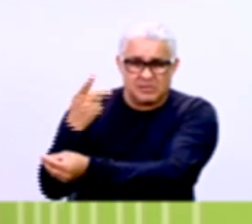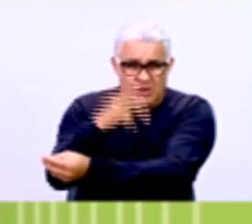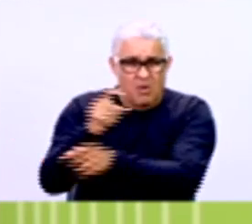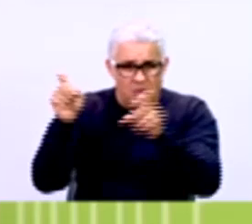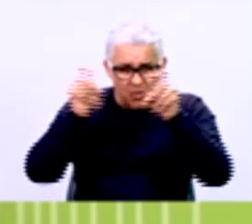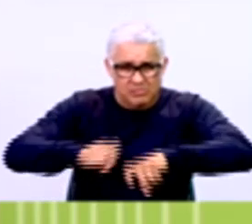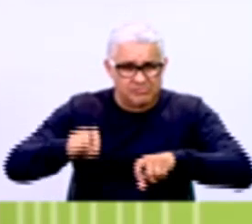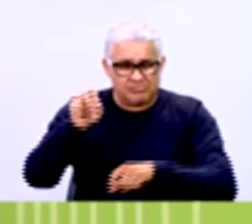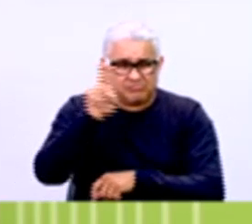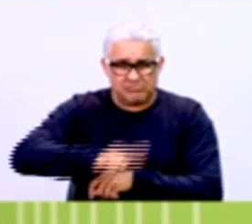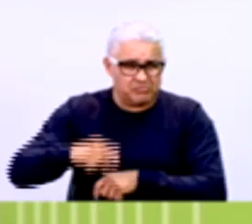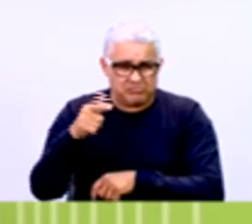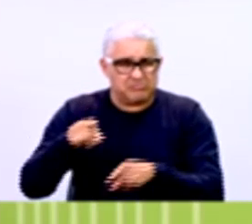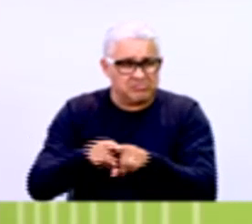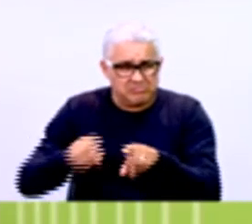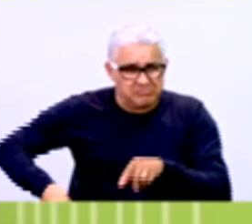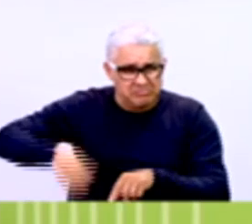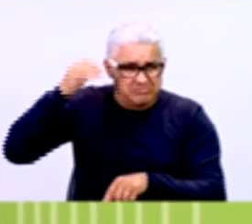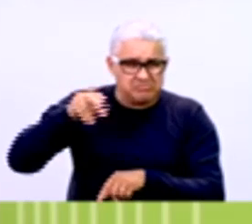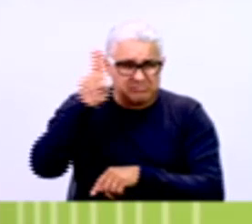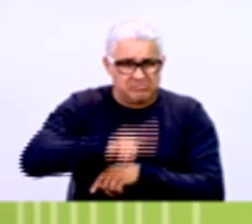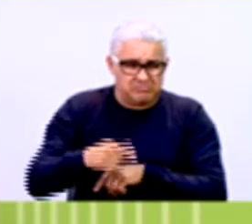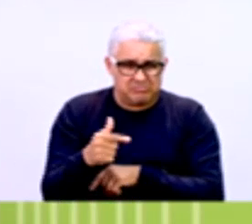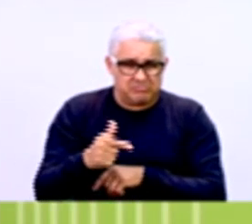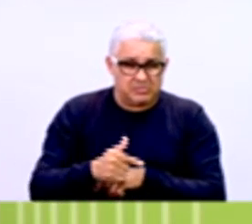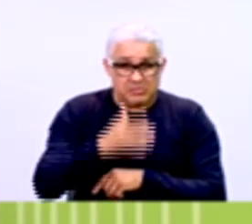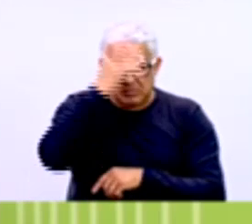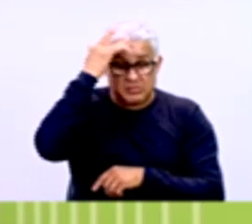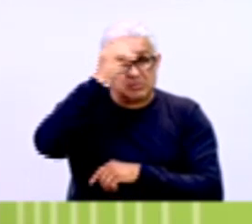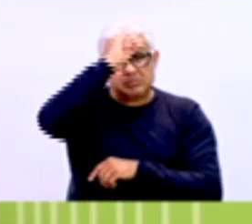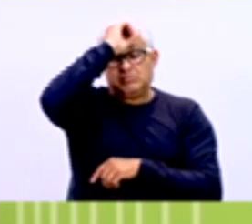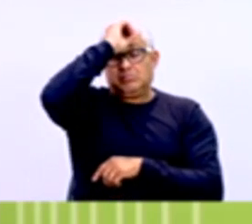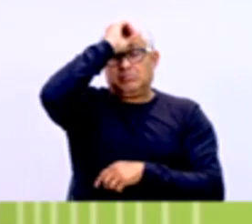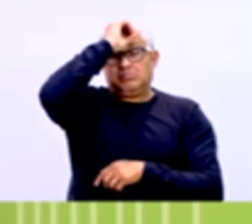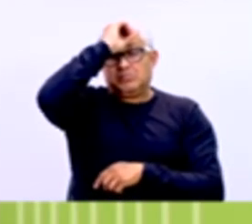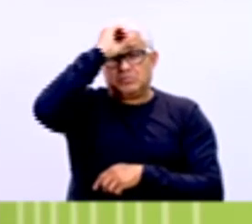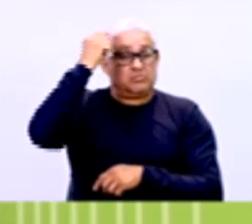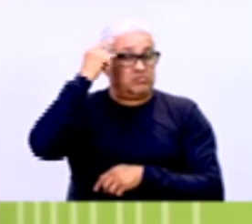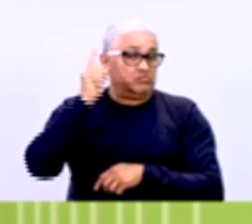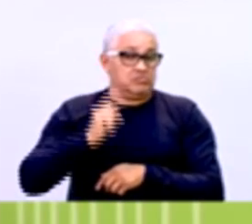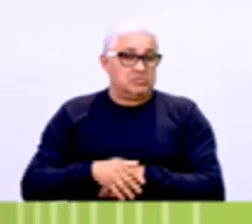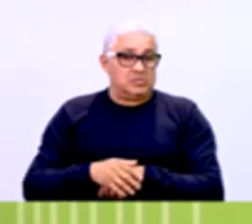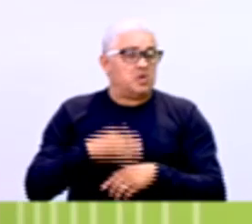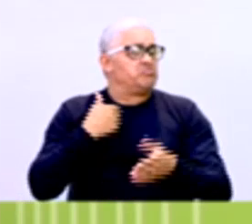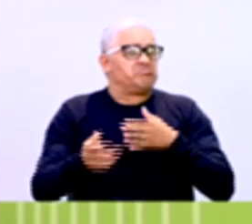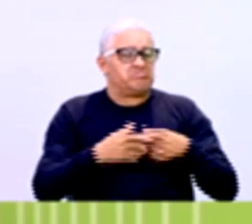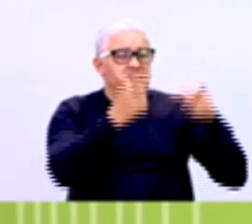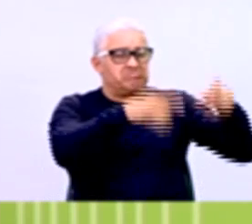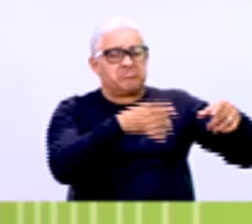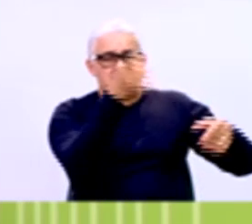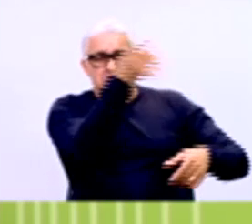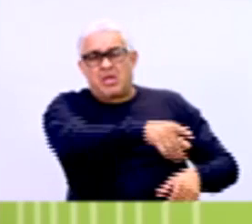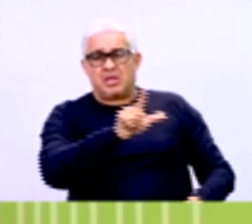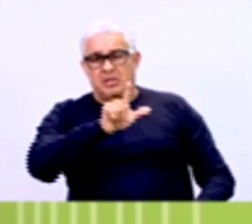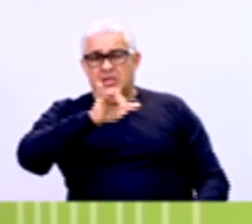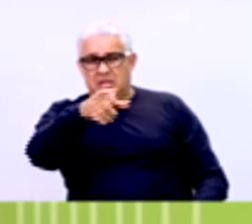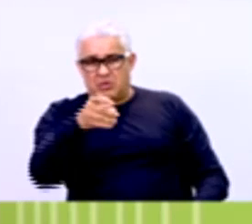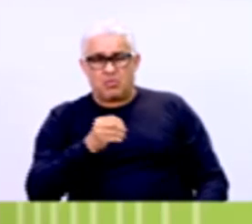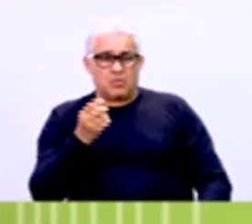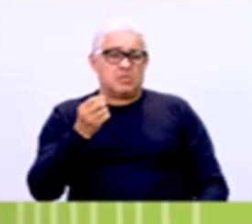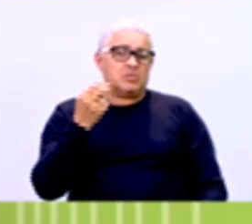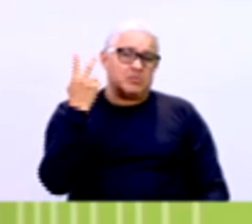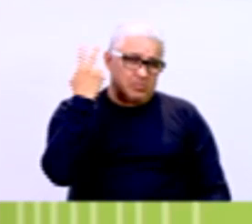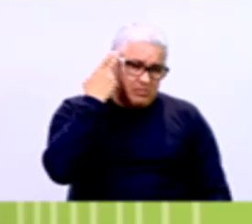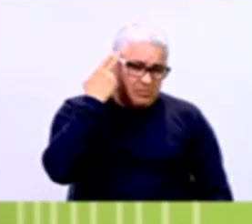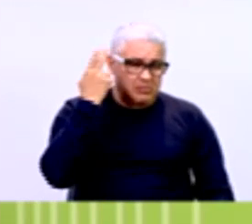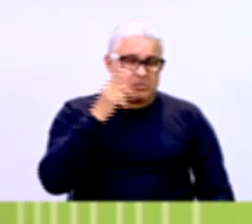não usa mais, o seu celular que você não usa mais? Muitas vezes as pessoas não sabem. E aí joga, né, coloca lá no lixo comum, ou, enfim,